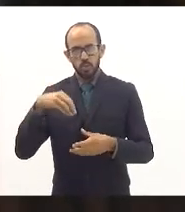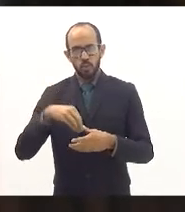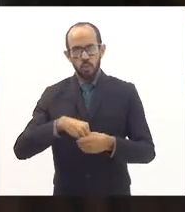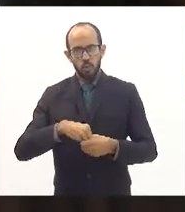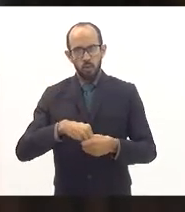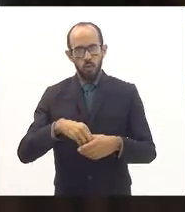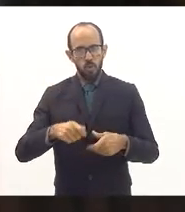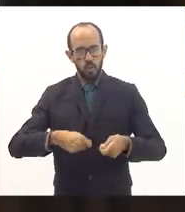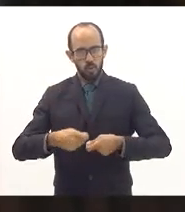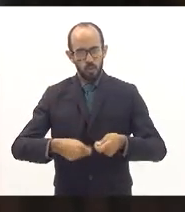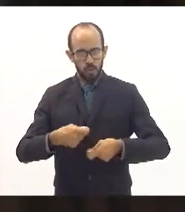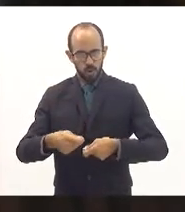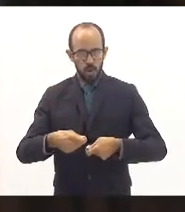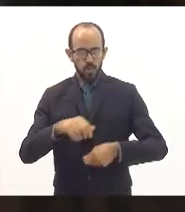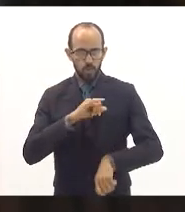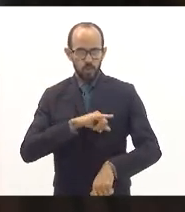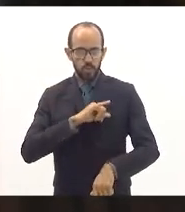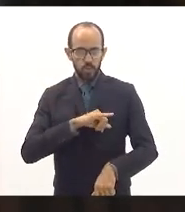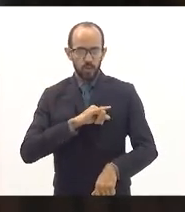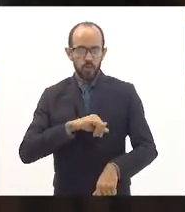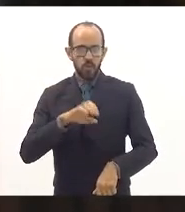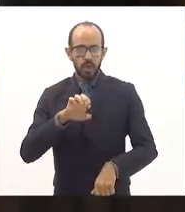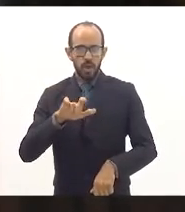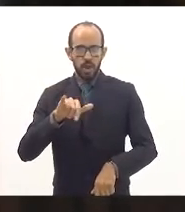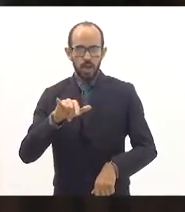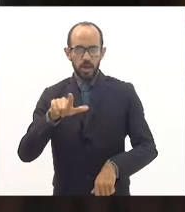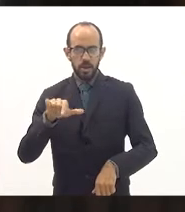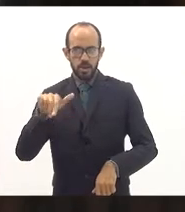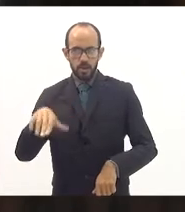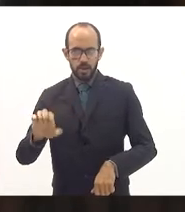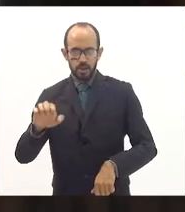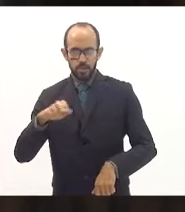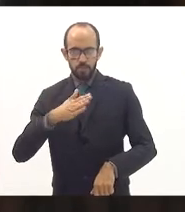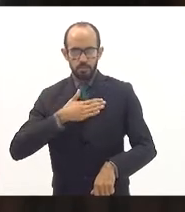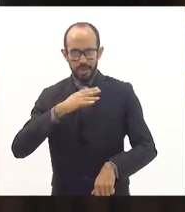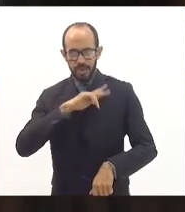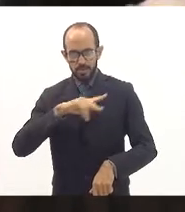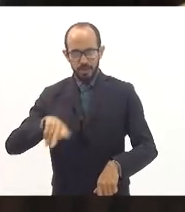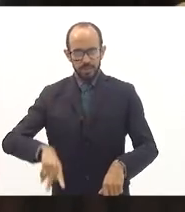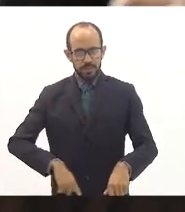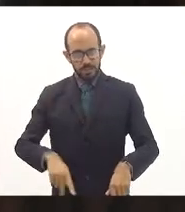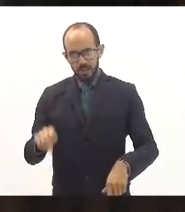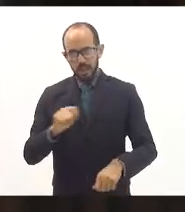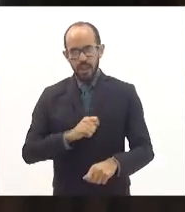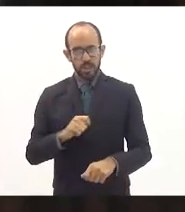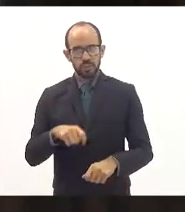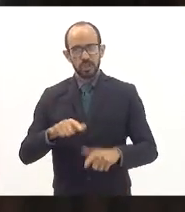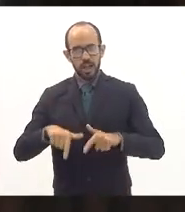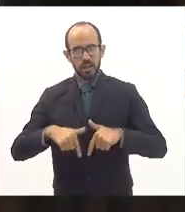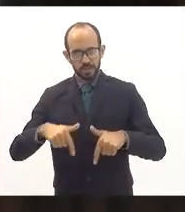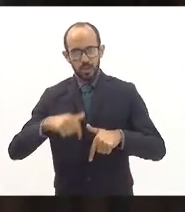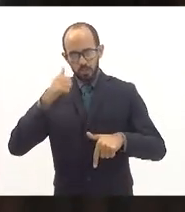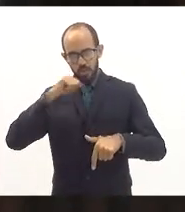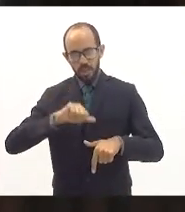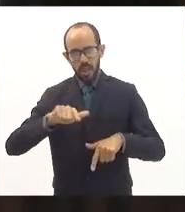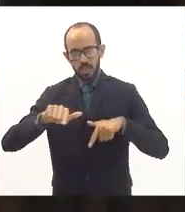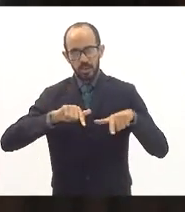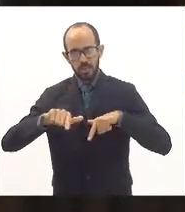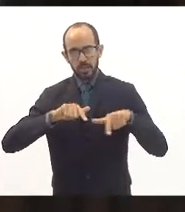de Janeiro, Elaine Chaves, nossa presidente, minha presidente da Ação Mulher Trabalhista do